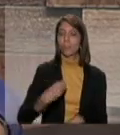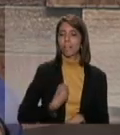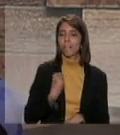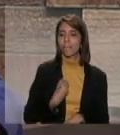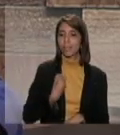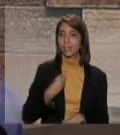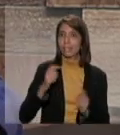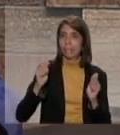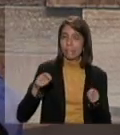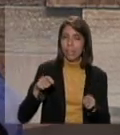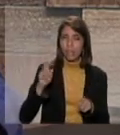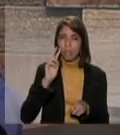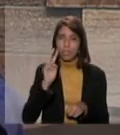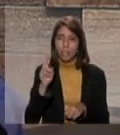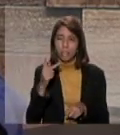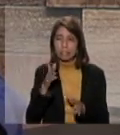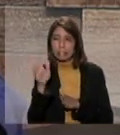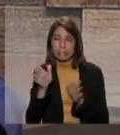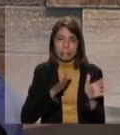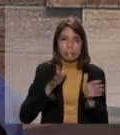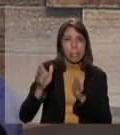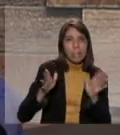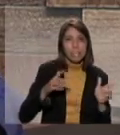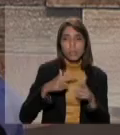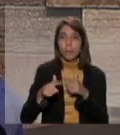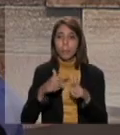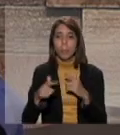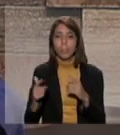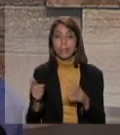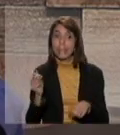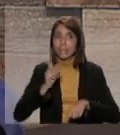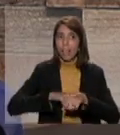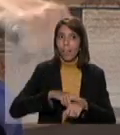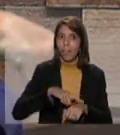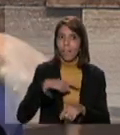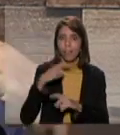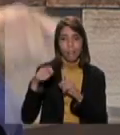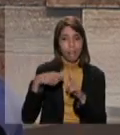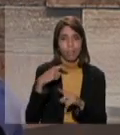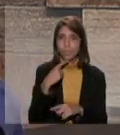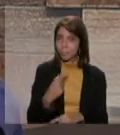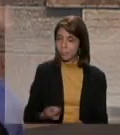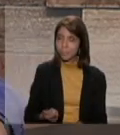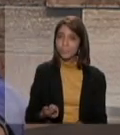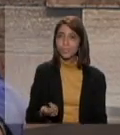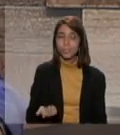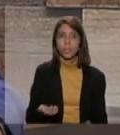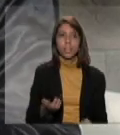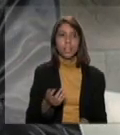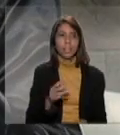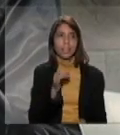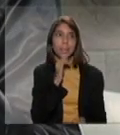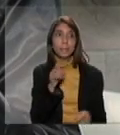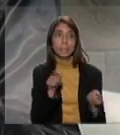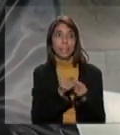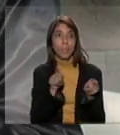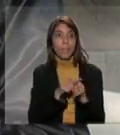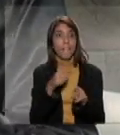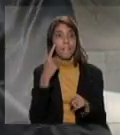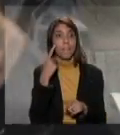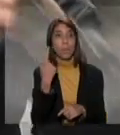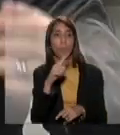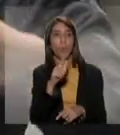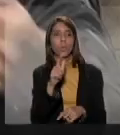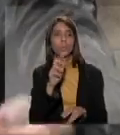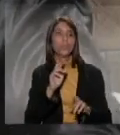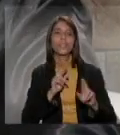que estivesse vivendo aquilo, você enxerga saídas para aquele problema que você, dentro do drama, não está enxergando. E, inclusive, deve conseguir